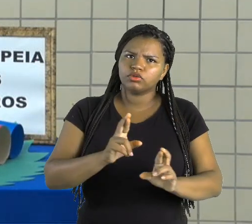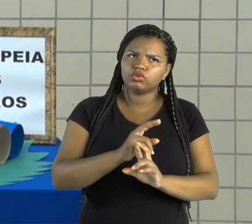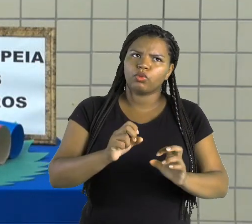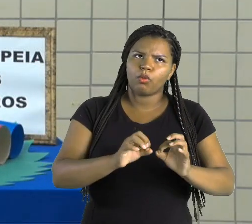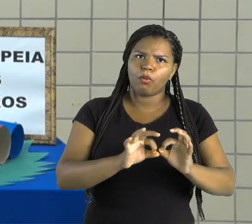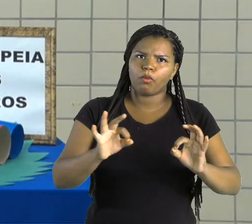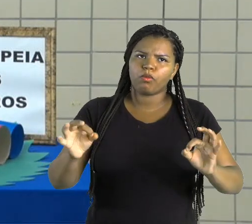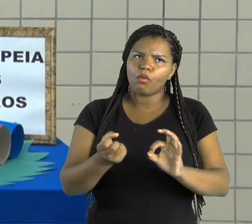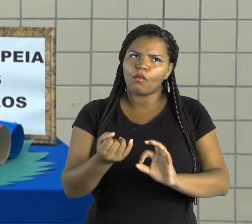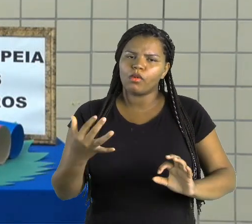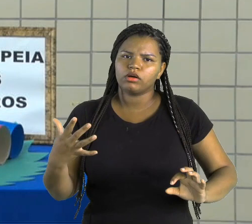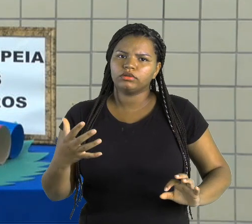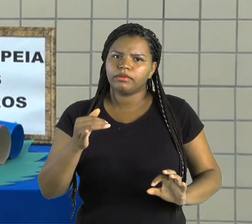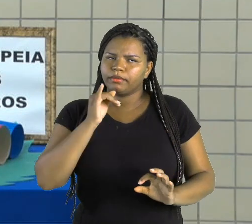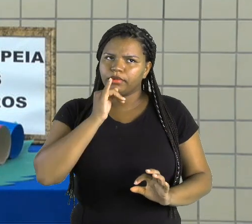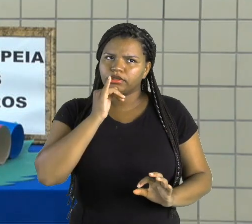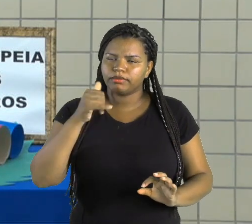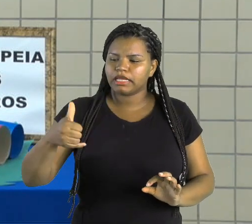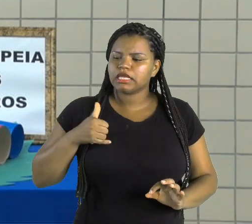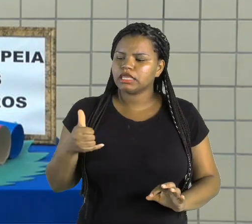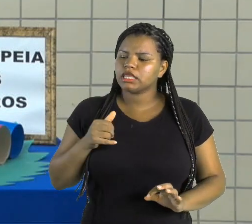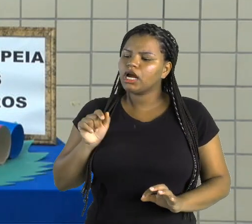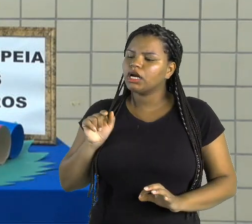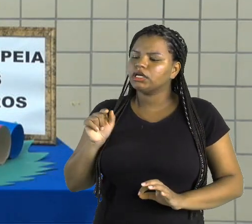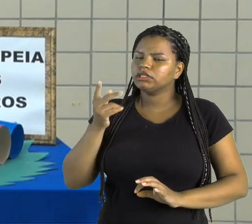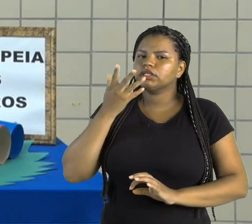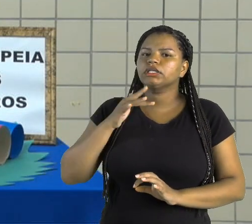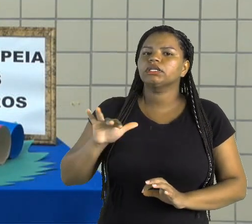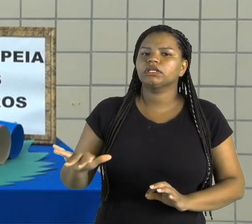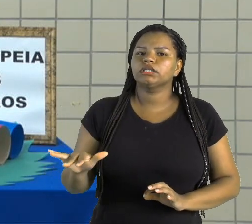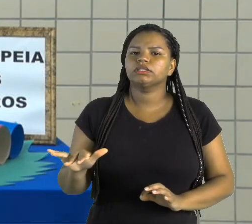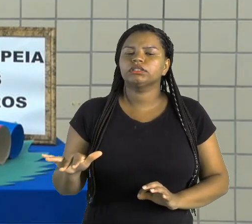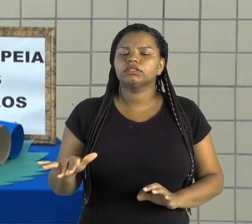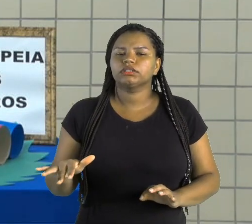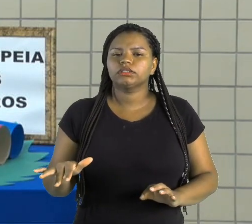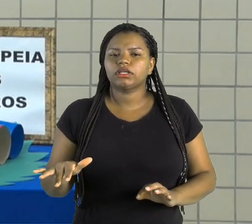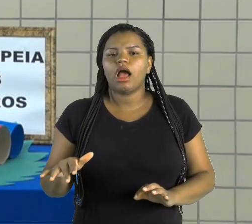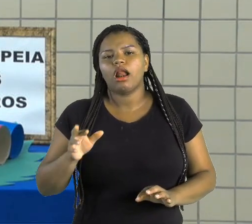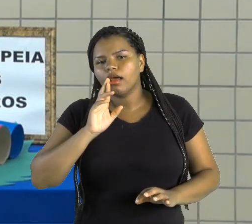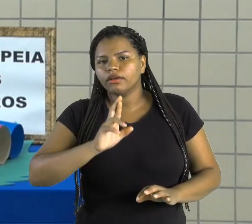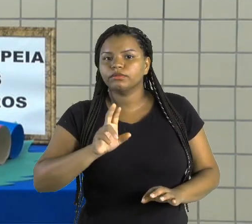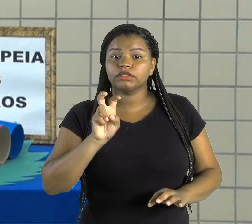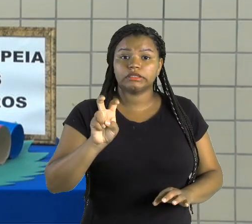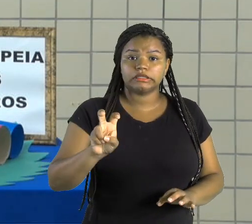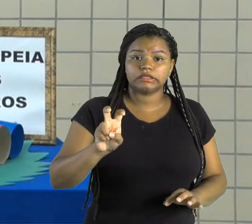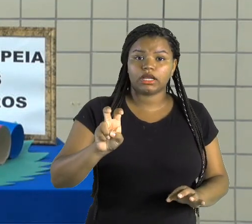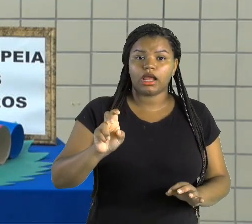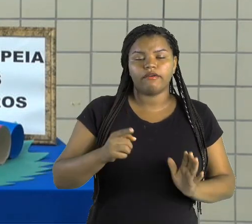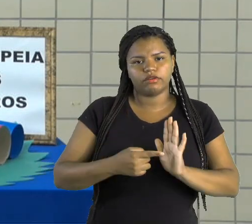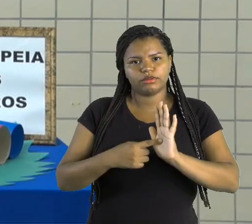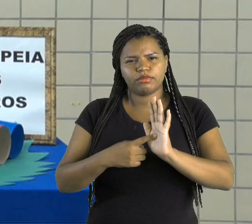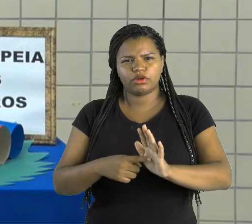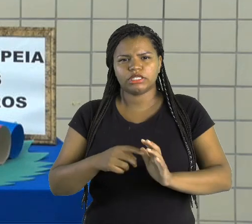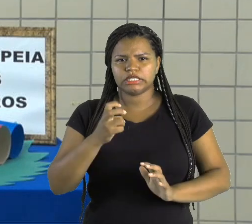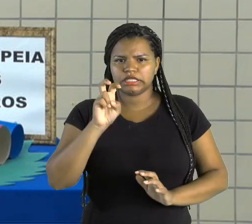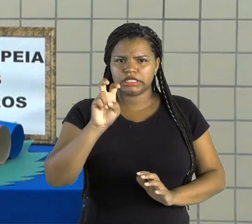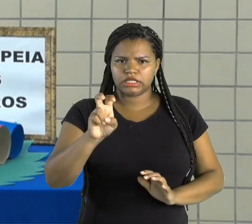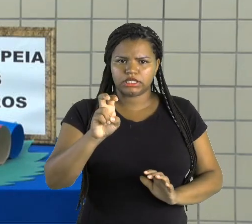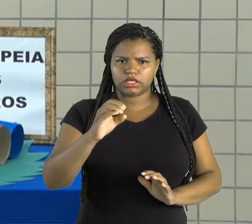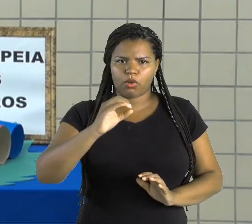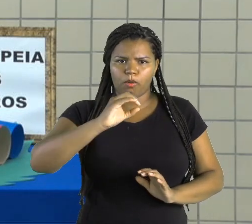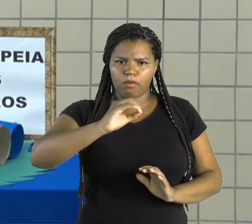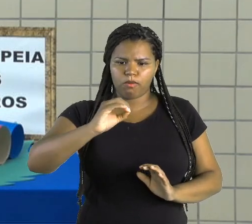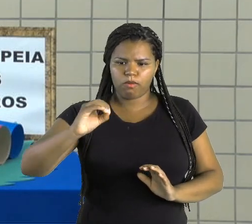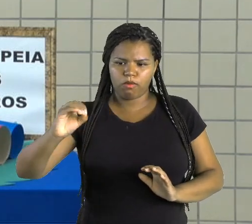por exemplo, quantos anos a criança tem? Ela vai responder 5, então peça para ela mostrar ou as 5 bolinhas do corpinho que